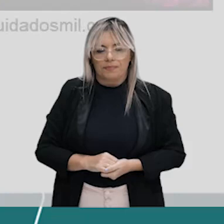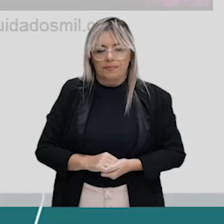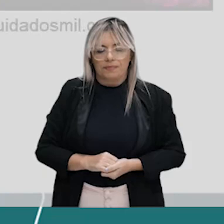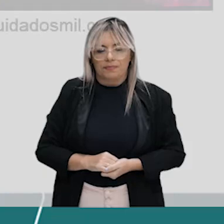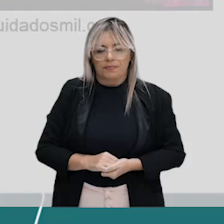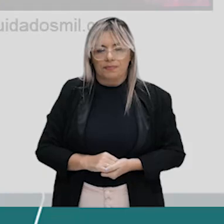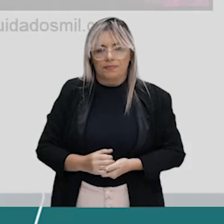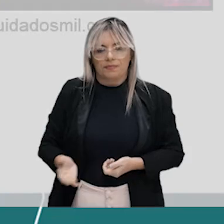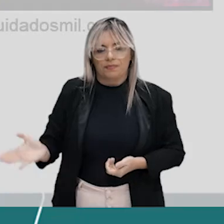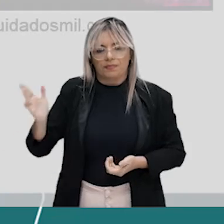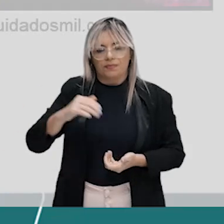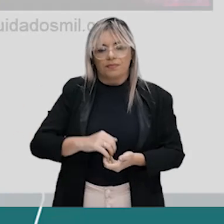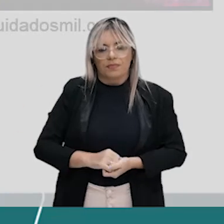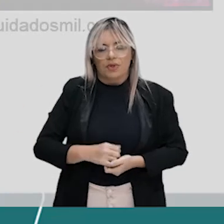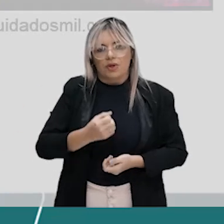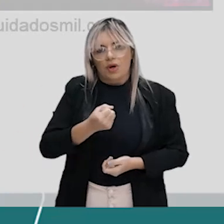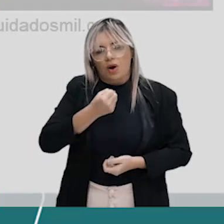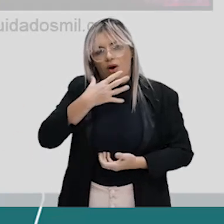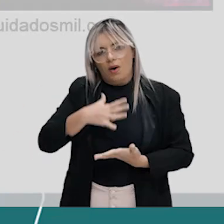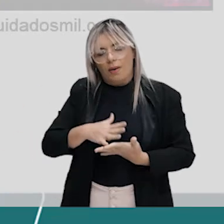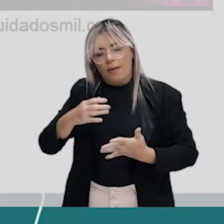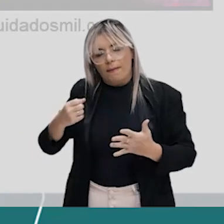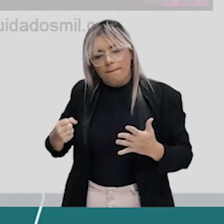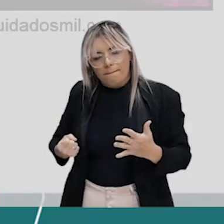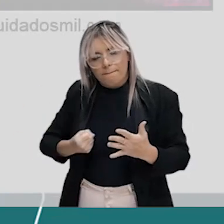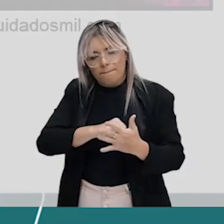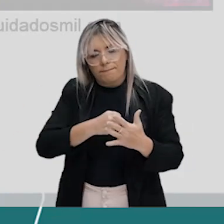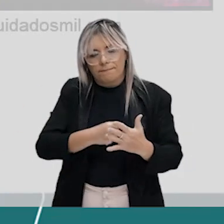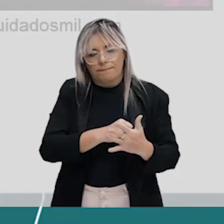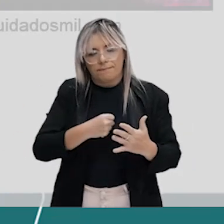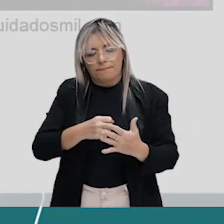Então, vamos lá. Os benefícios das lutas. Assim como os